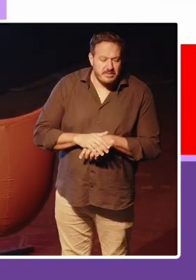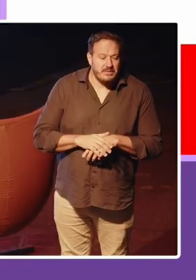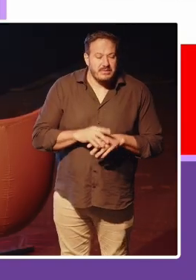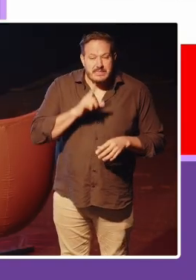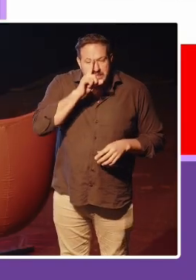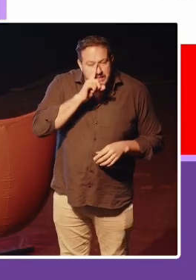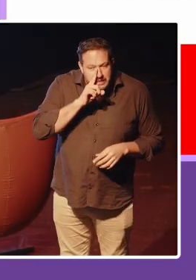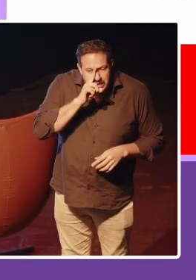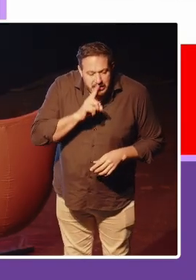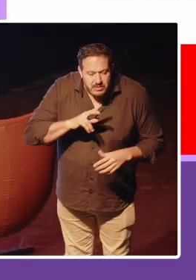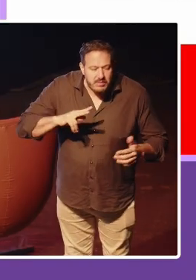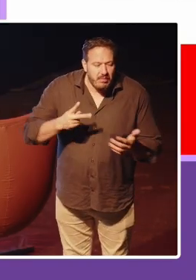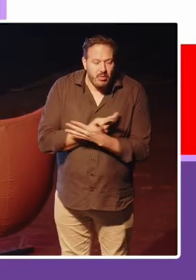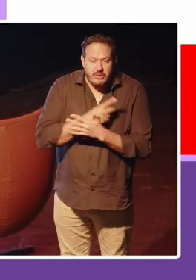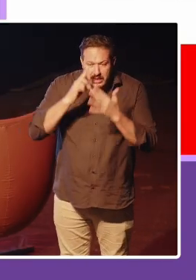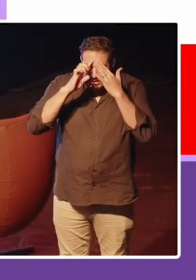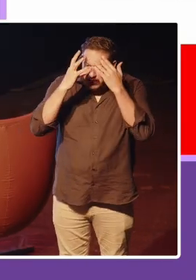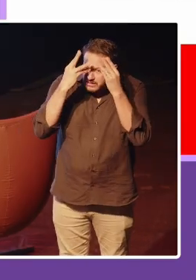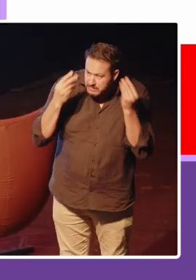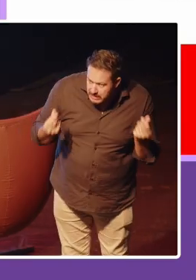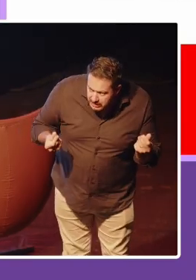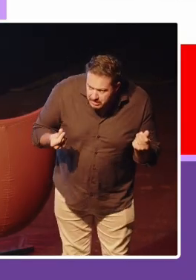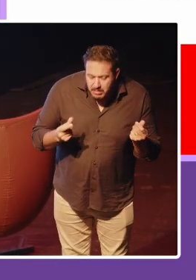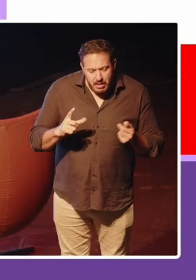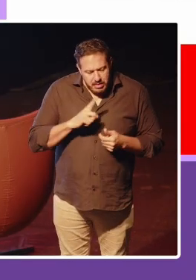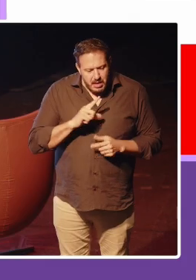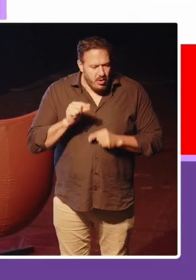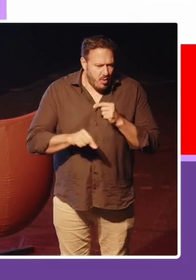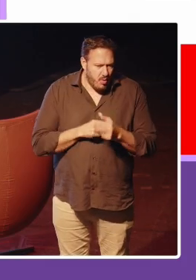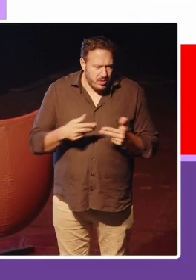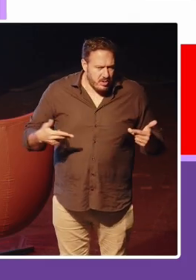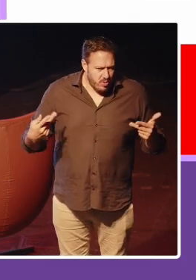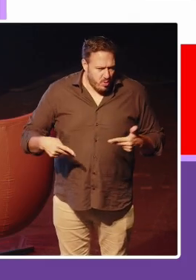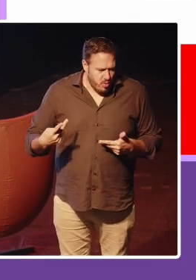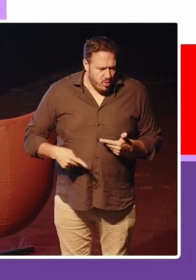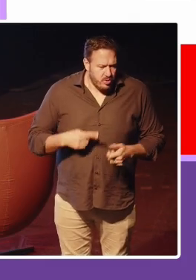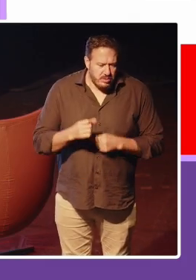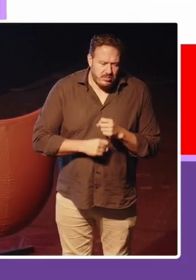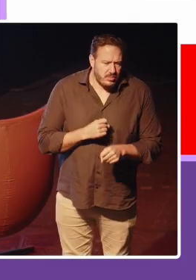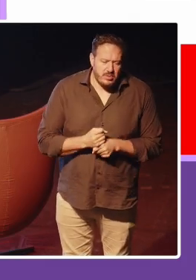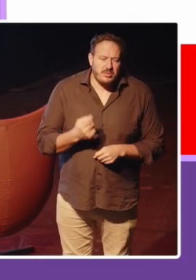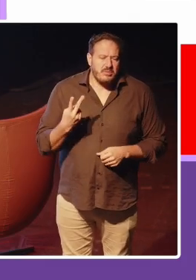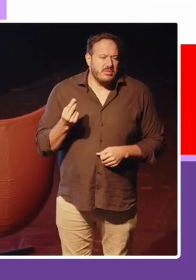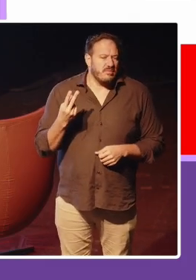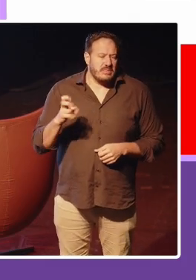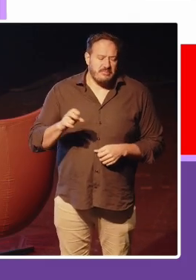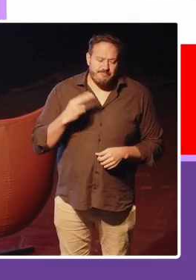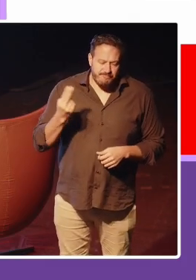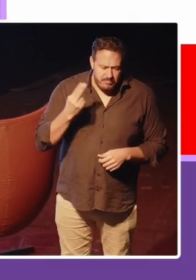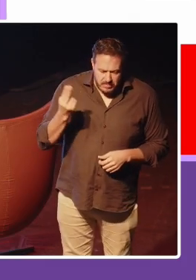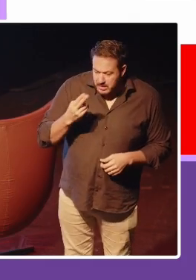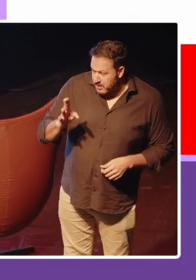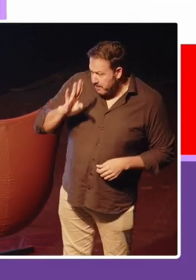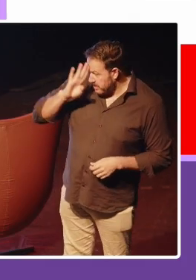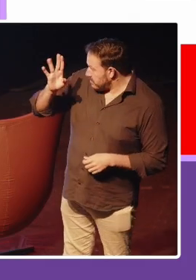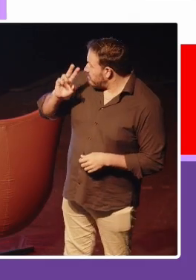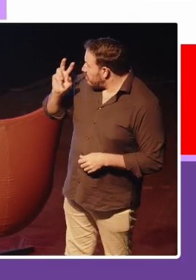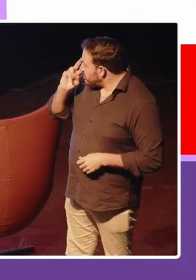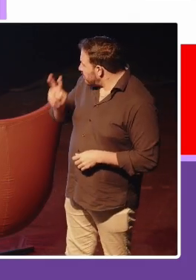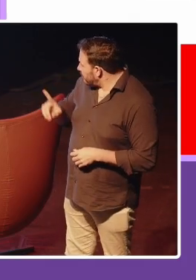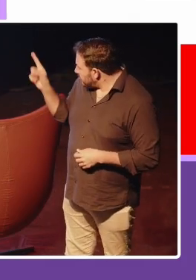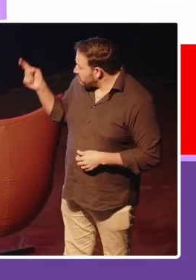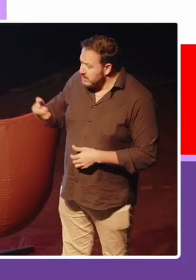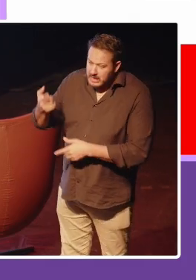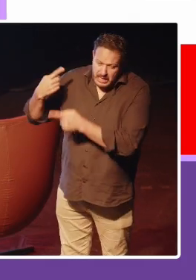para a demência? Tá? Existem fatores que hoje, em 2025, são imutáveis. O principal deles, vocês vêm ouvindo falar desde